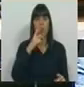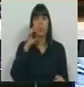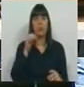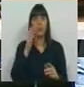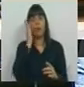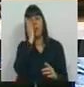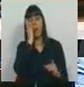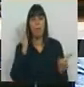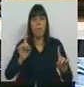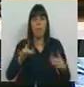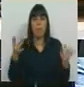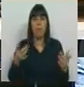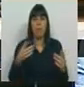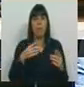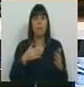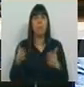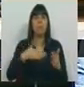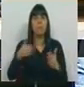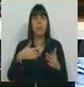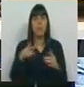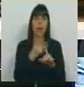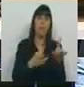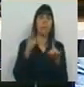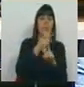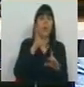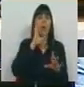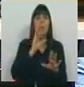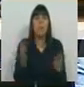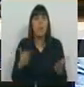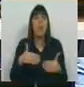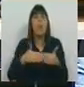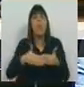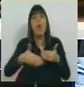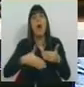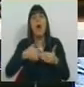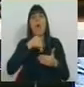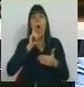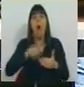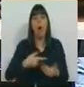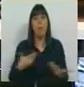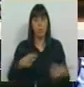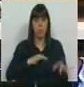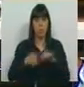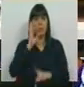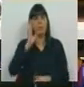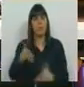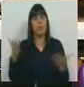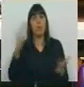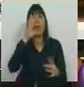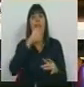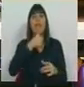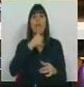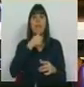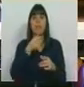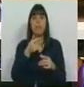não dormem, as taxas de juros mais dia menos dia vão subir, só não sabemos quando nem como, até porque os senhores deputados sabem, quem define